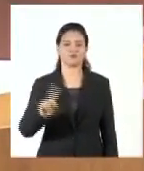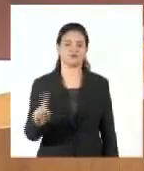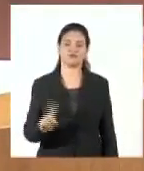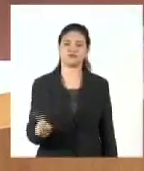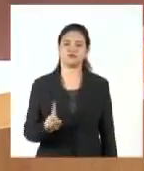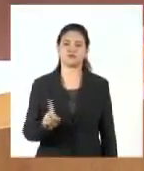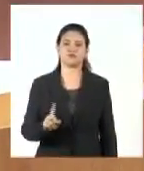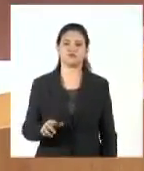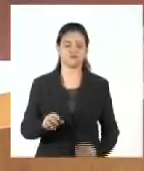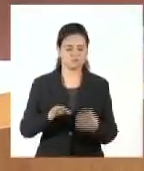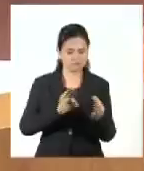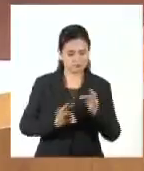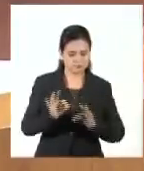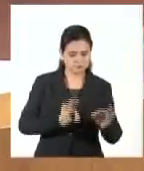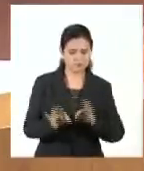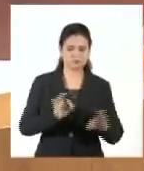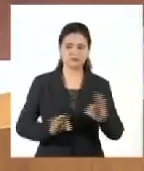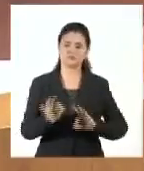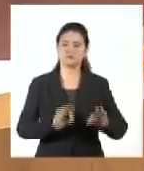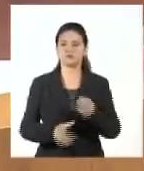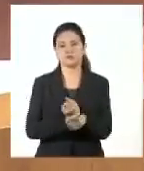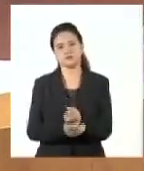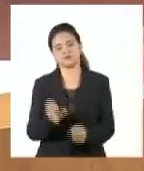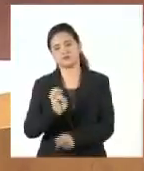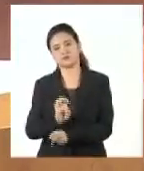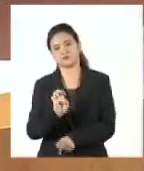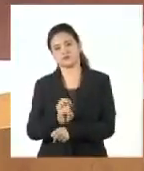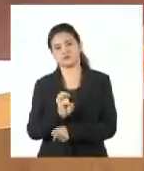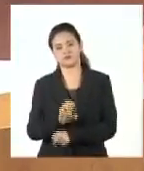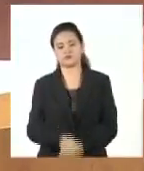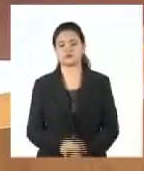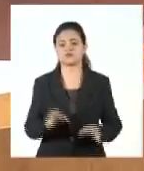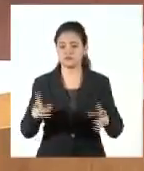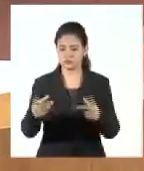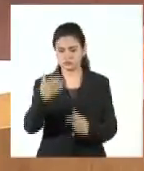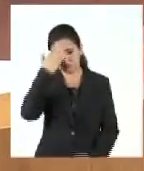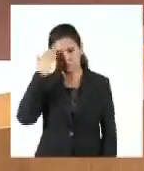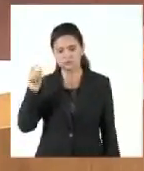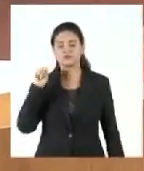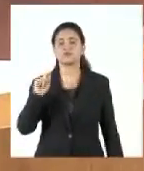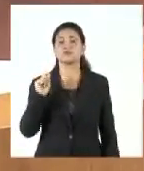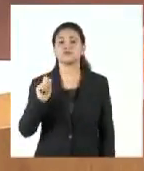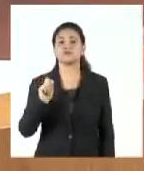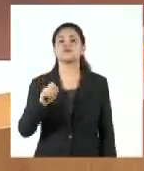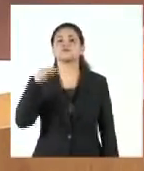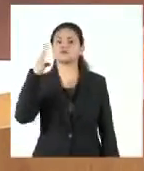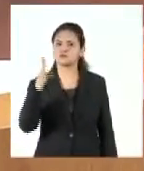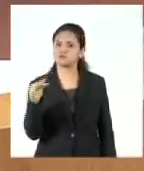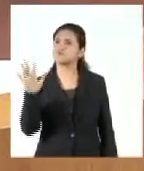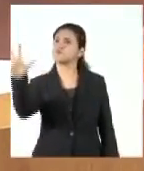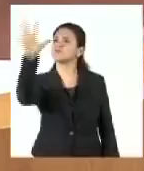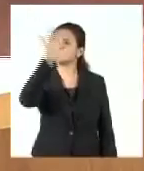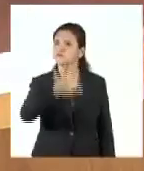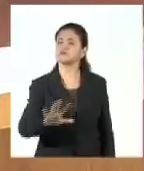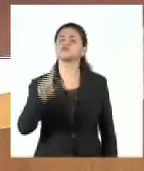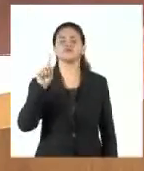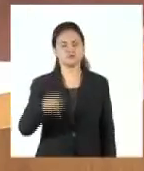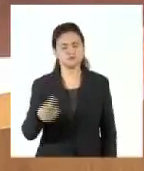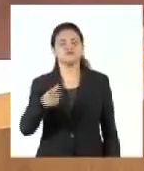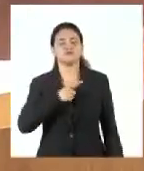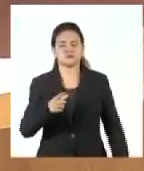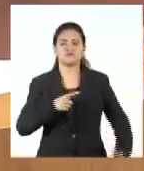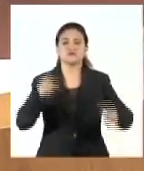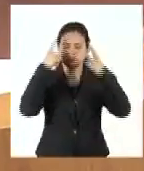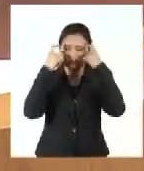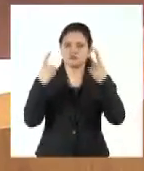Estado? Todo mundo sabe que o problema da segurança pública é um problema nacional, isso é, mas o fato é